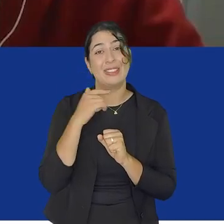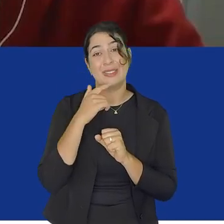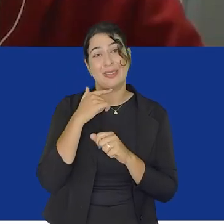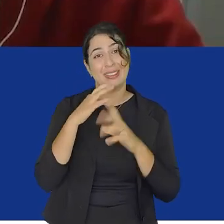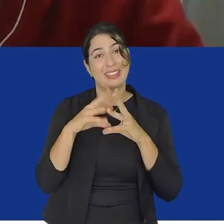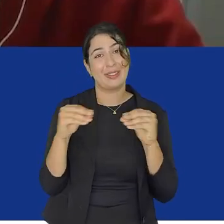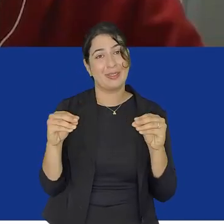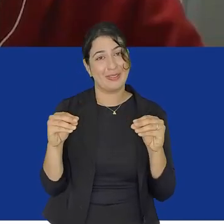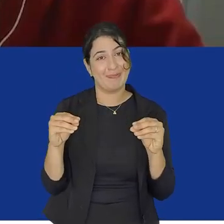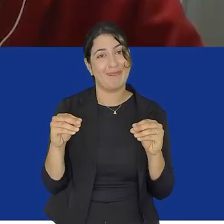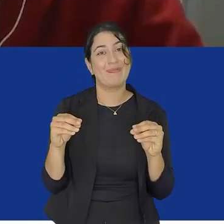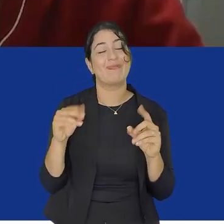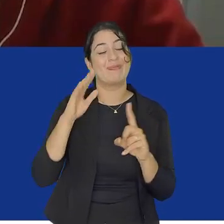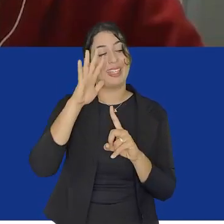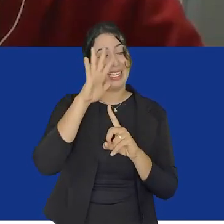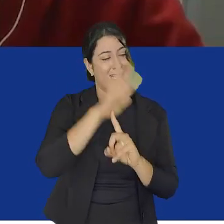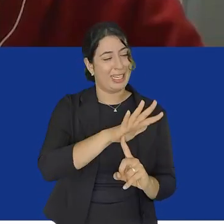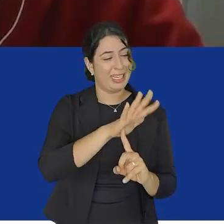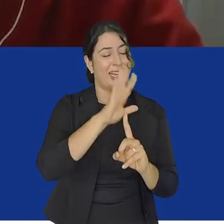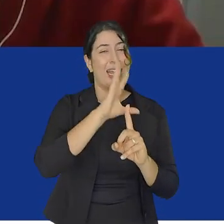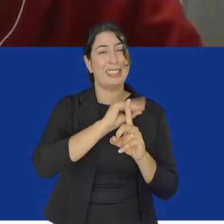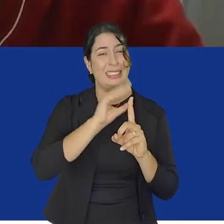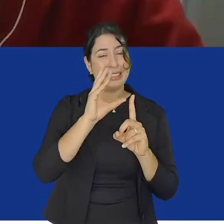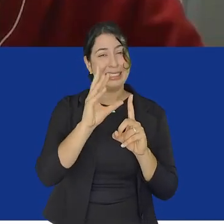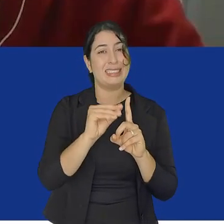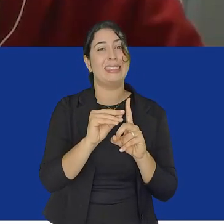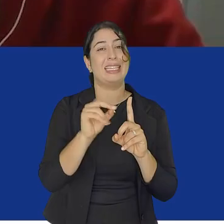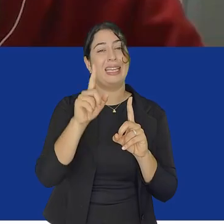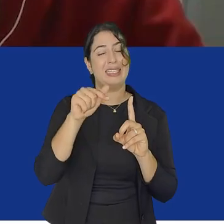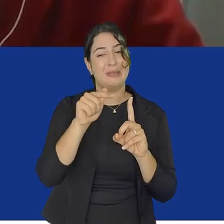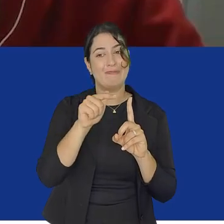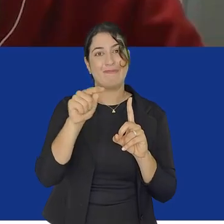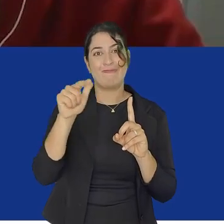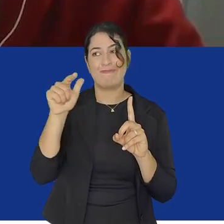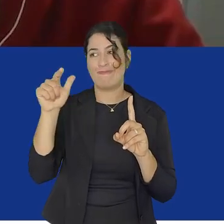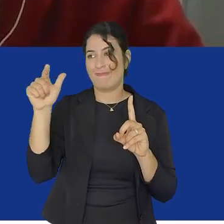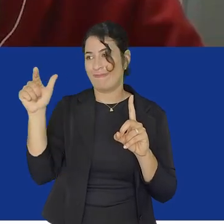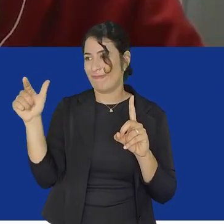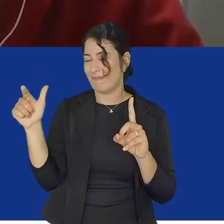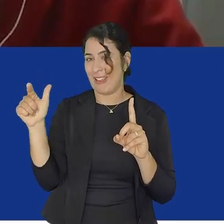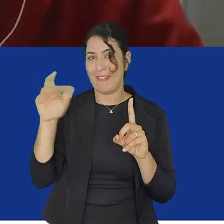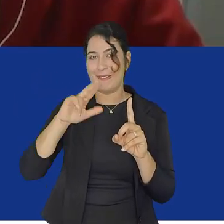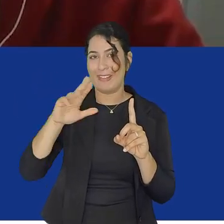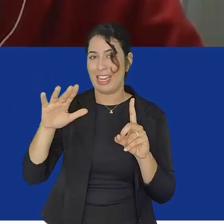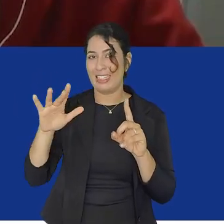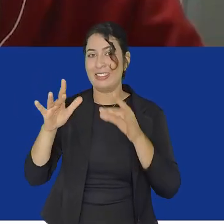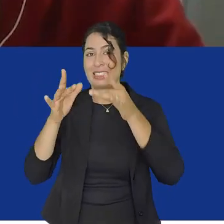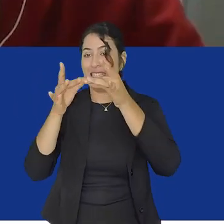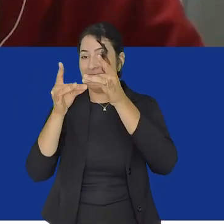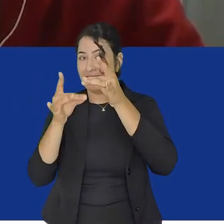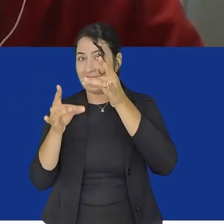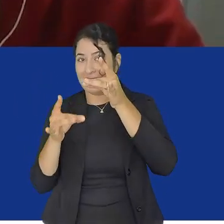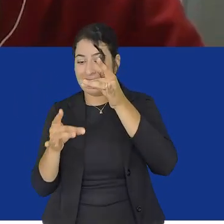muito complexo, é uma prática muito complexa, e que envolve aí elementos individuais,